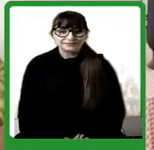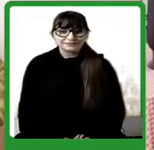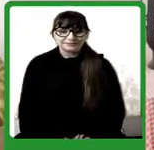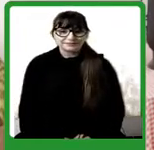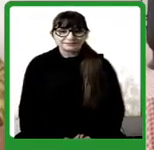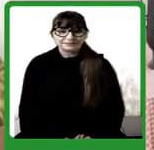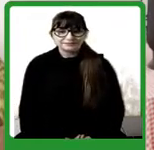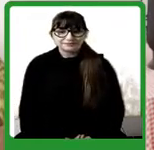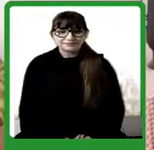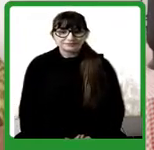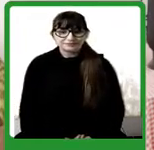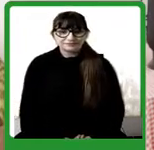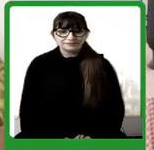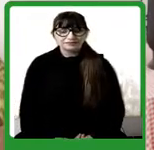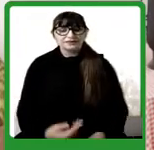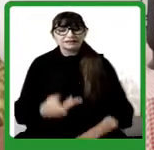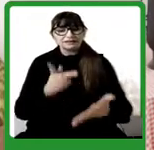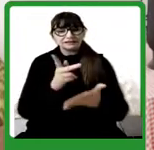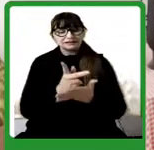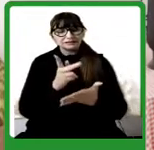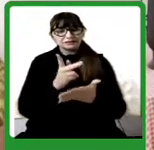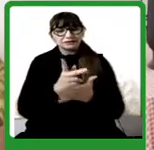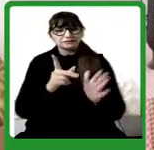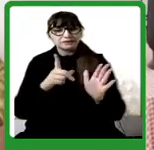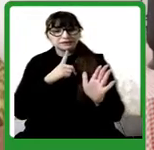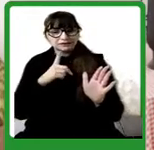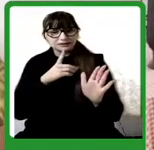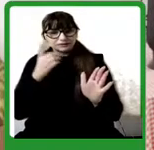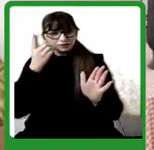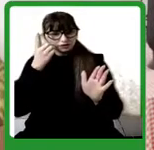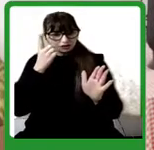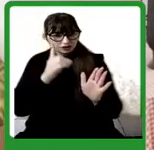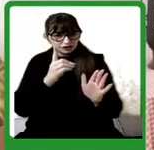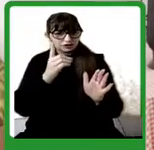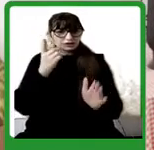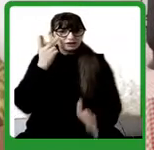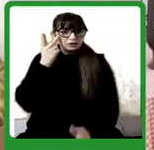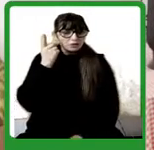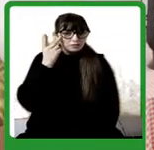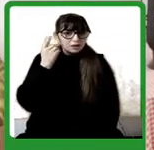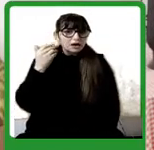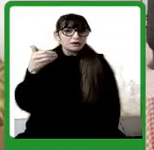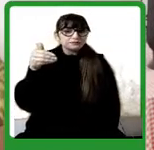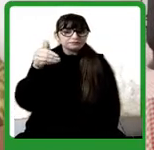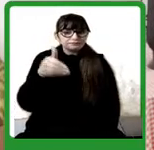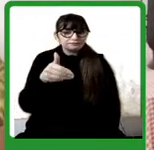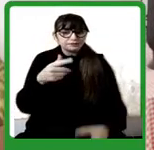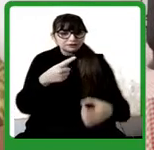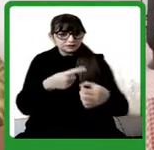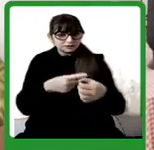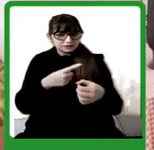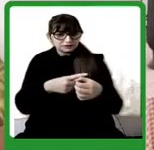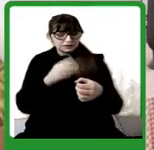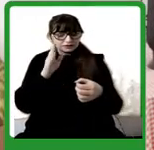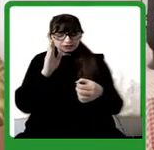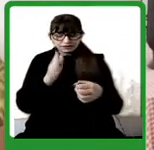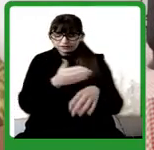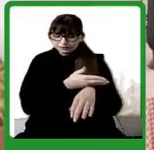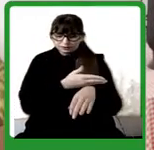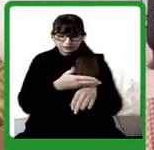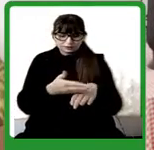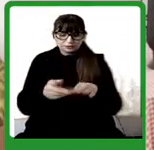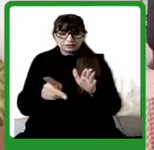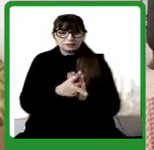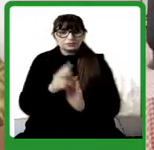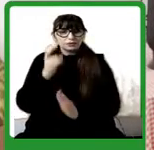coisa, assim, tem sempre aquele dia tradicional de vir pra cidade, né, que é já praxe lá do colono. E